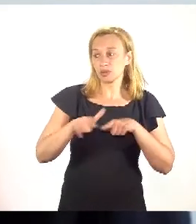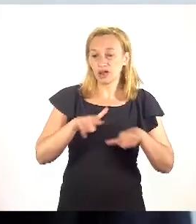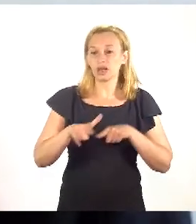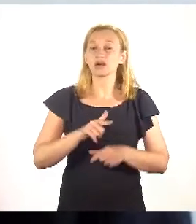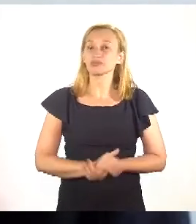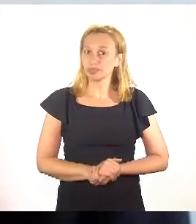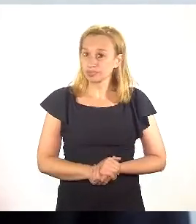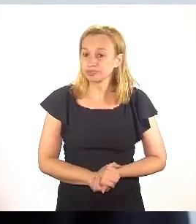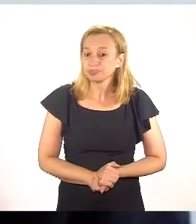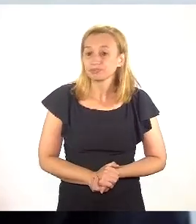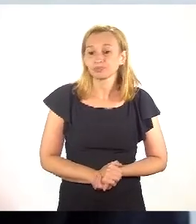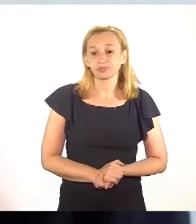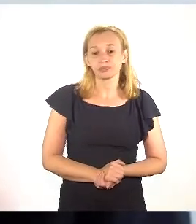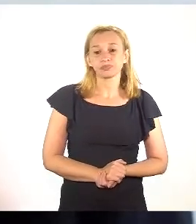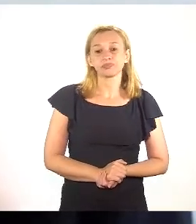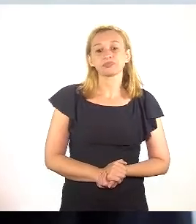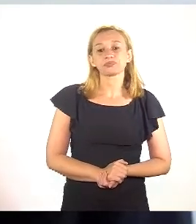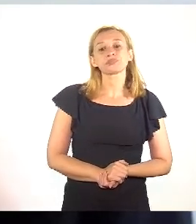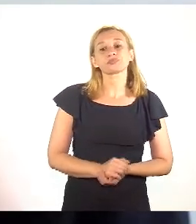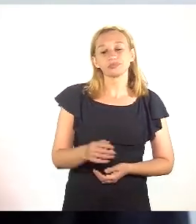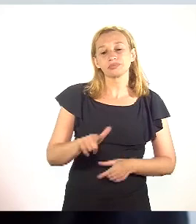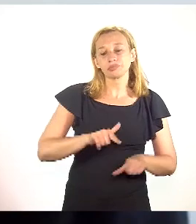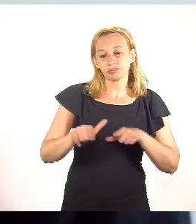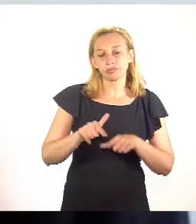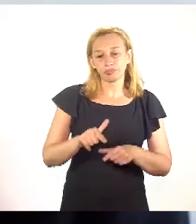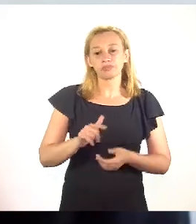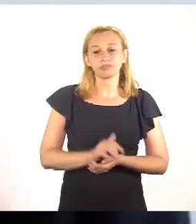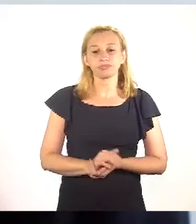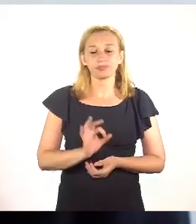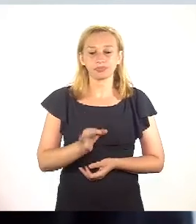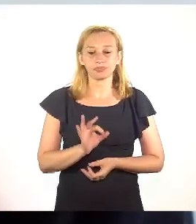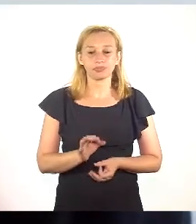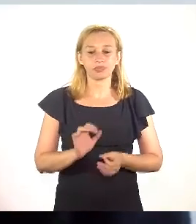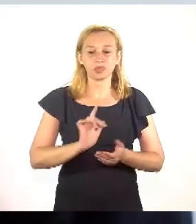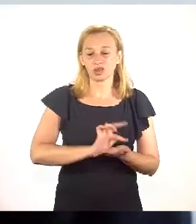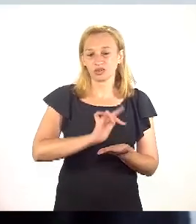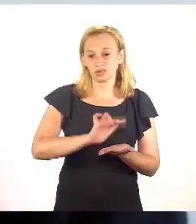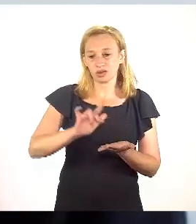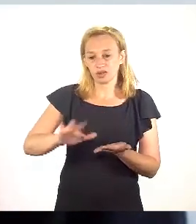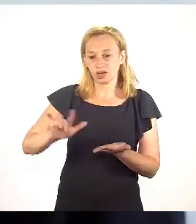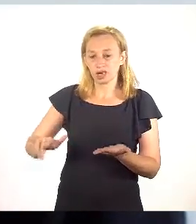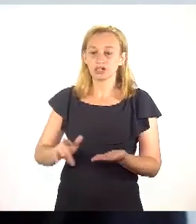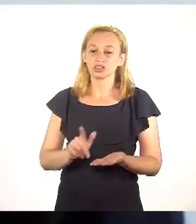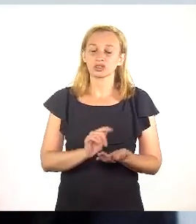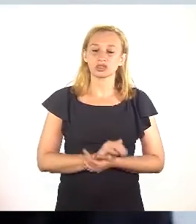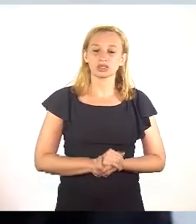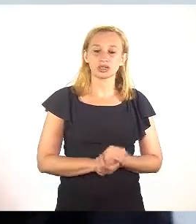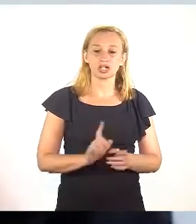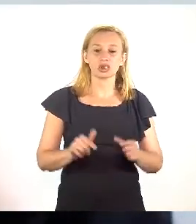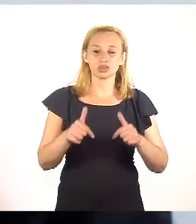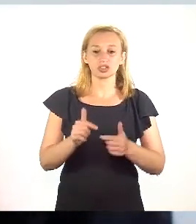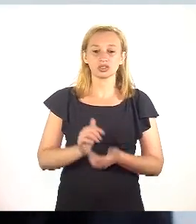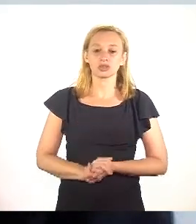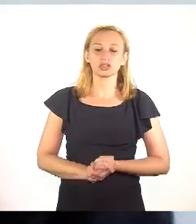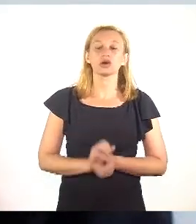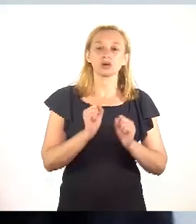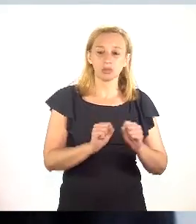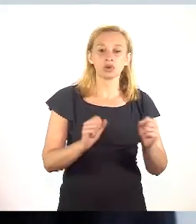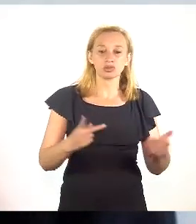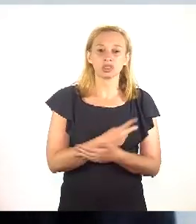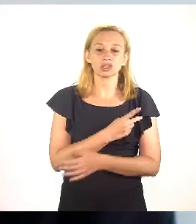insumo com preço estabilizado, não ficar sob altas variações e as implicações sociais que essas variações podem